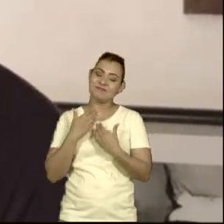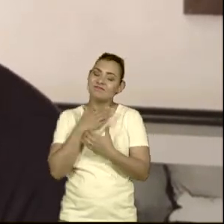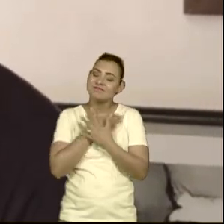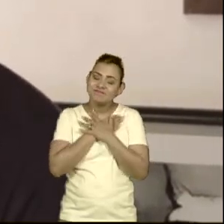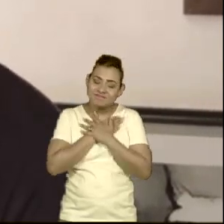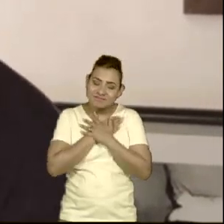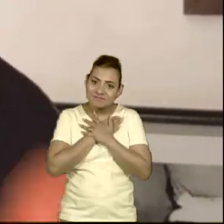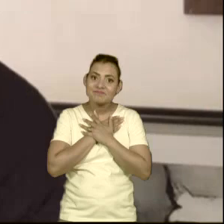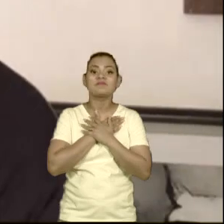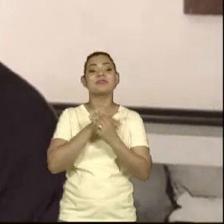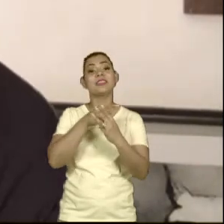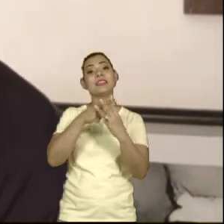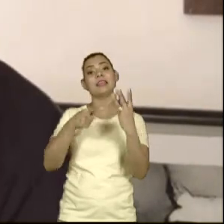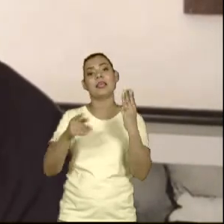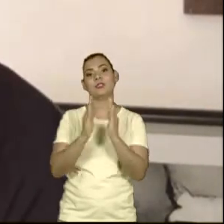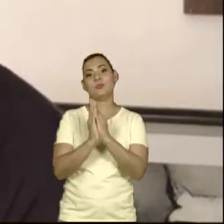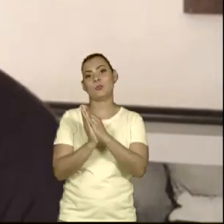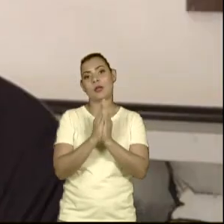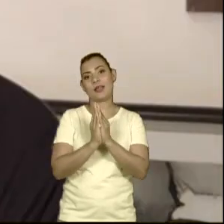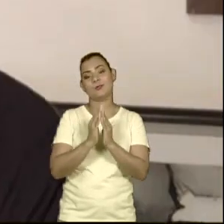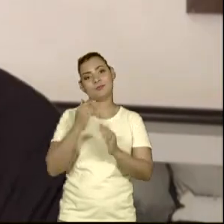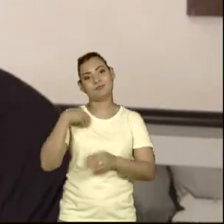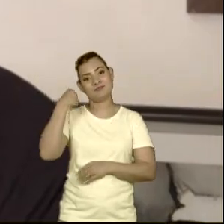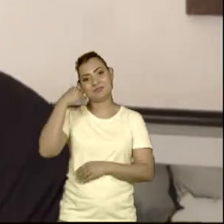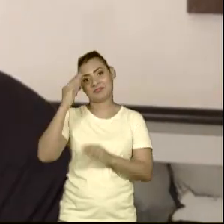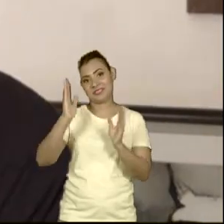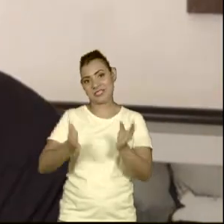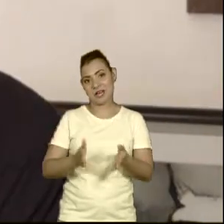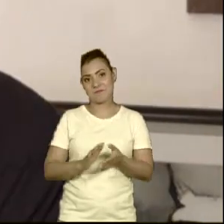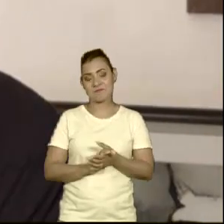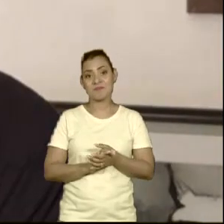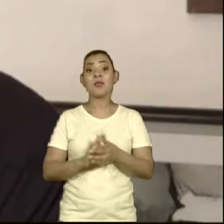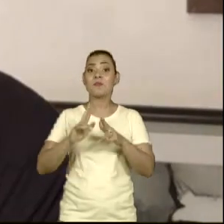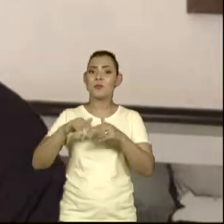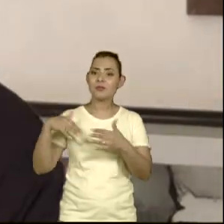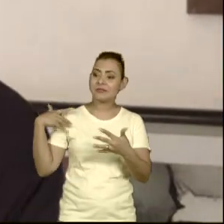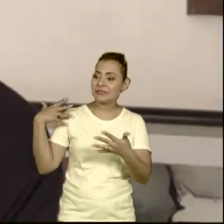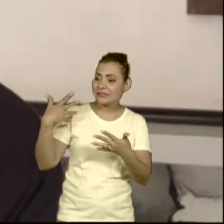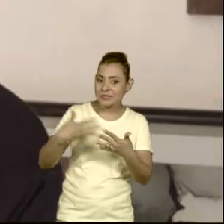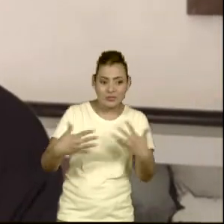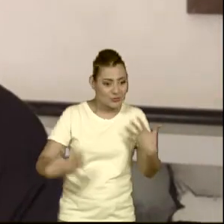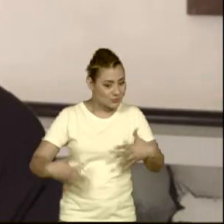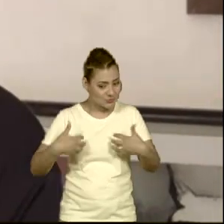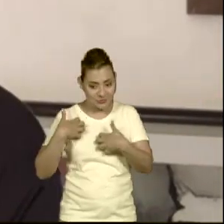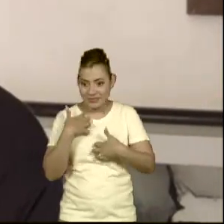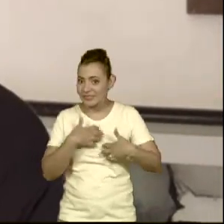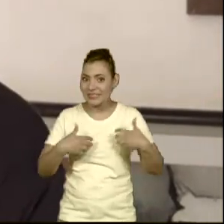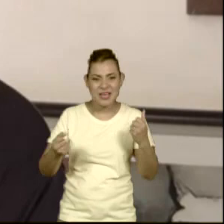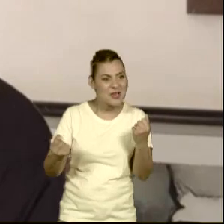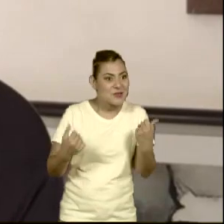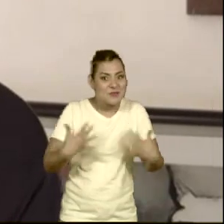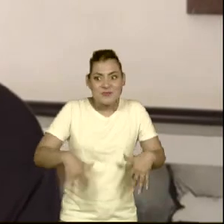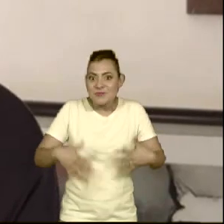de fazer três bonecos num castelo. Tudo isso fervilhando, tudo isso fervilhando,